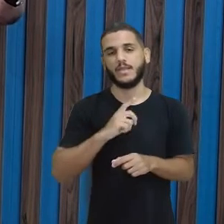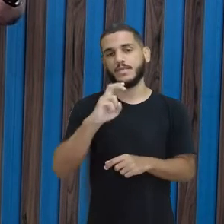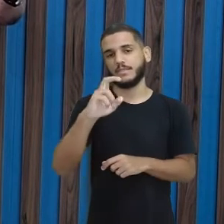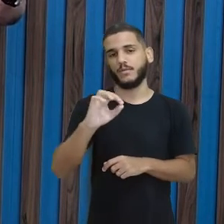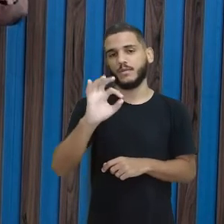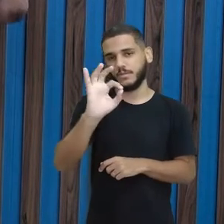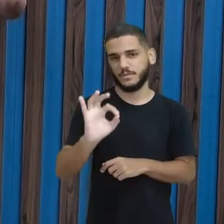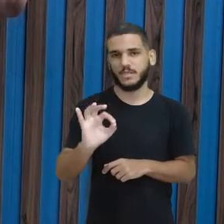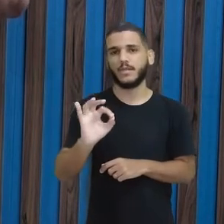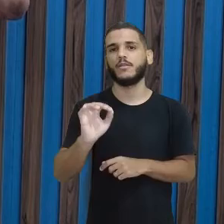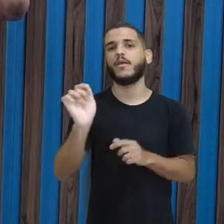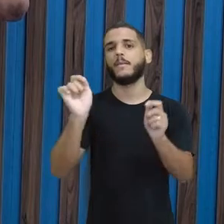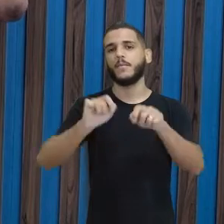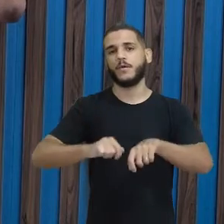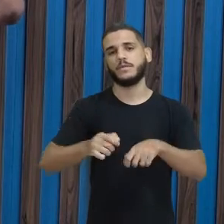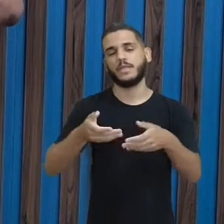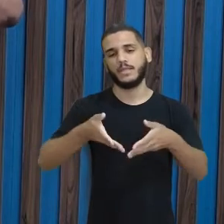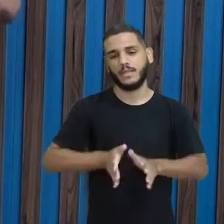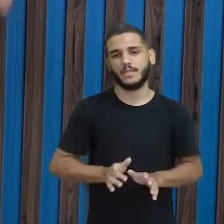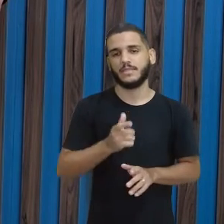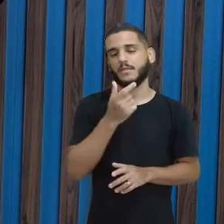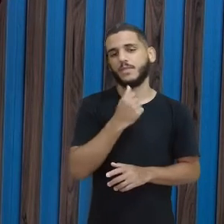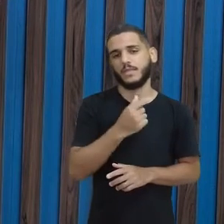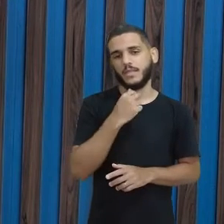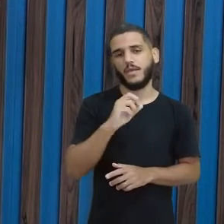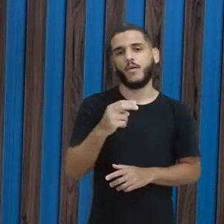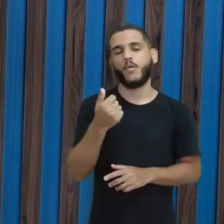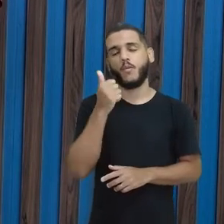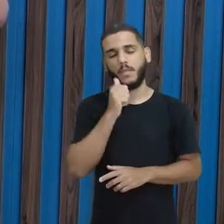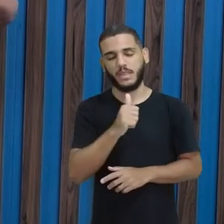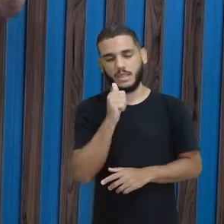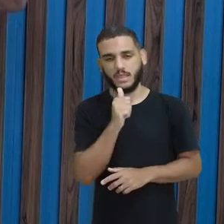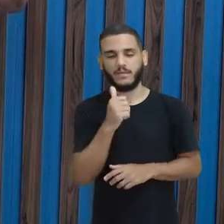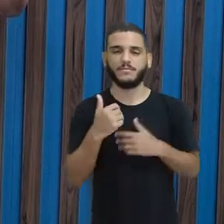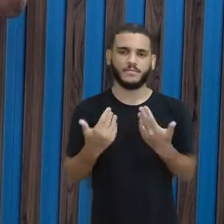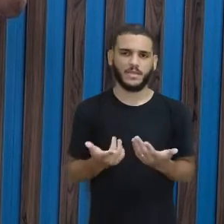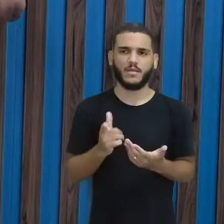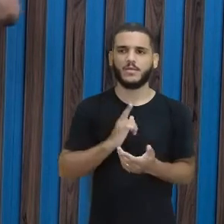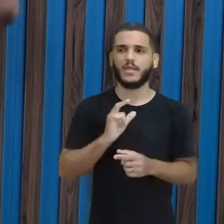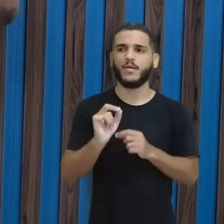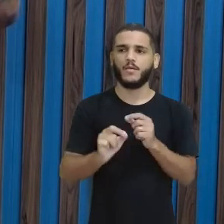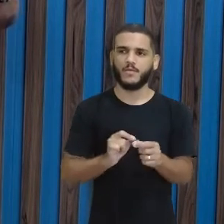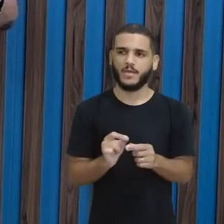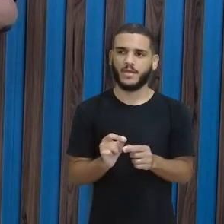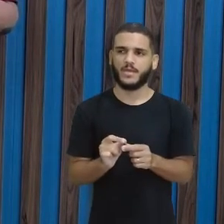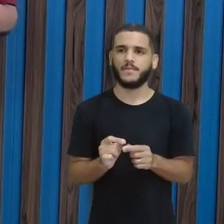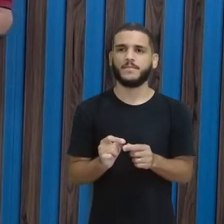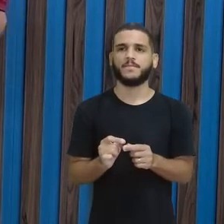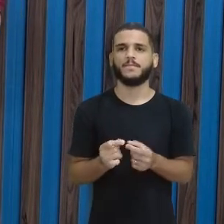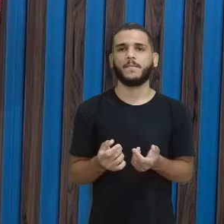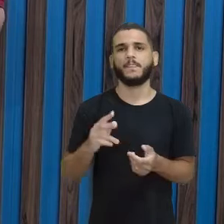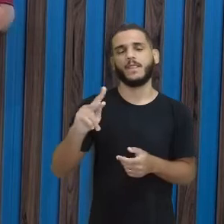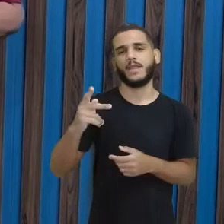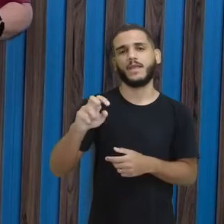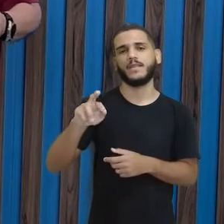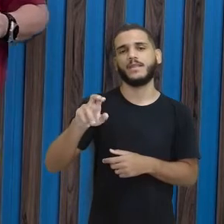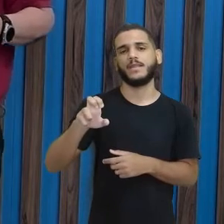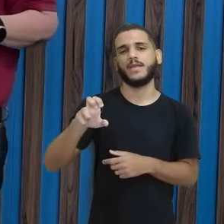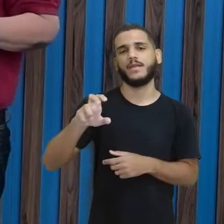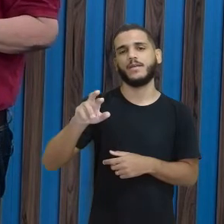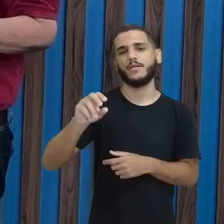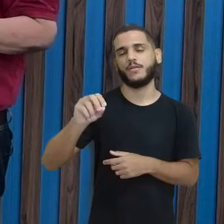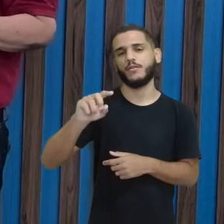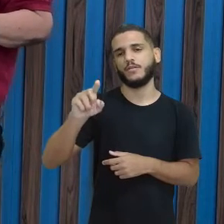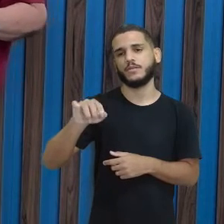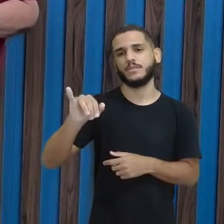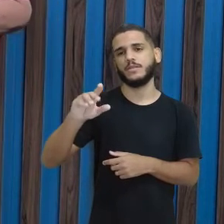de possibilidade. Ou você nasce menino ou nasce menina. Então você vai ter um meio. Para ser heterozigoto, a gente vai ter que fazer um seguinte cálculo aqui.